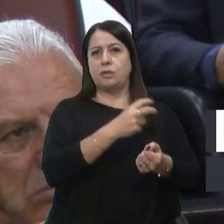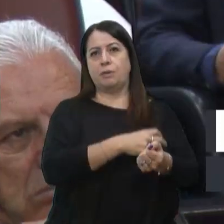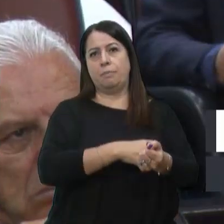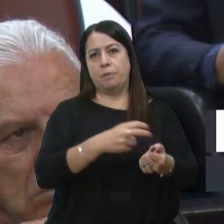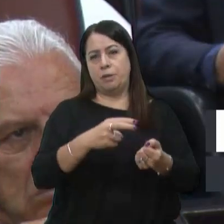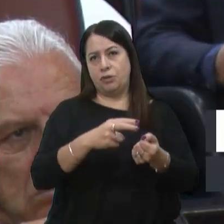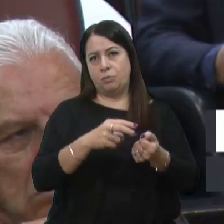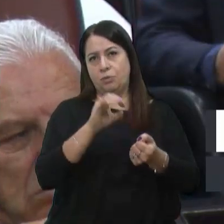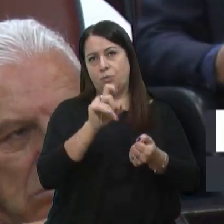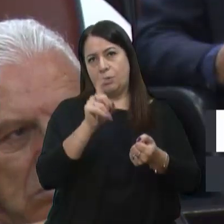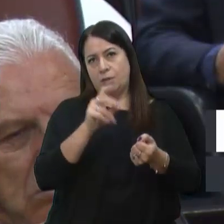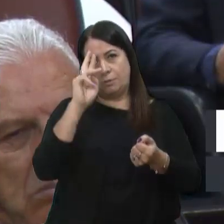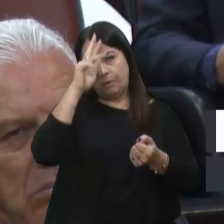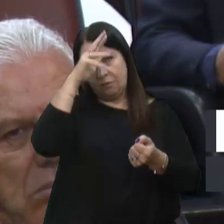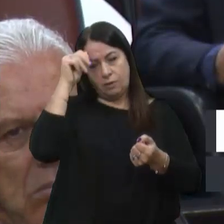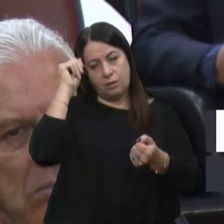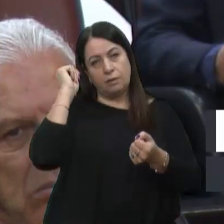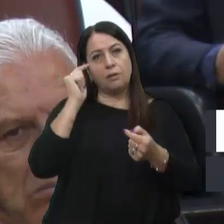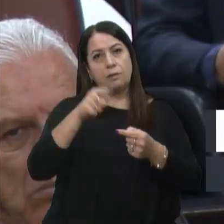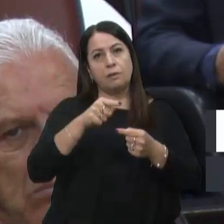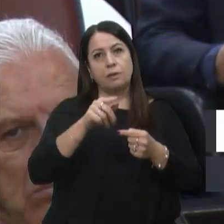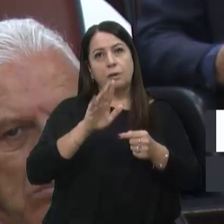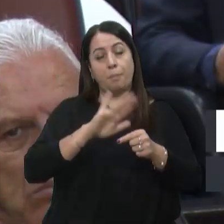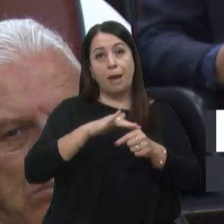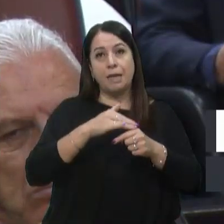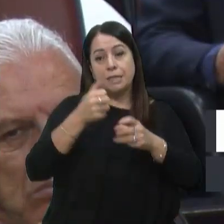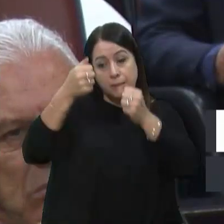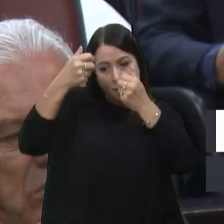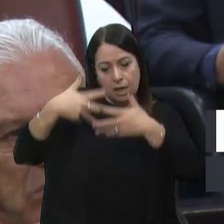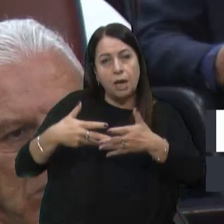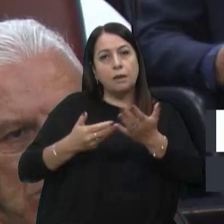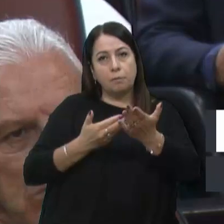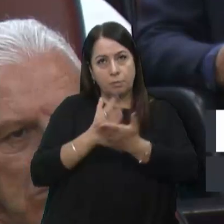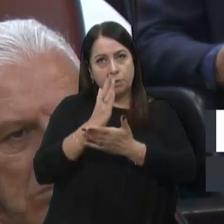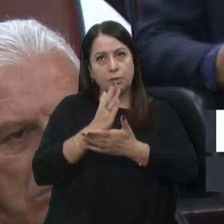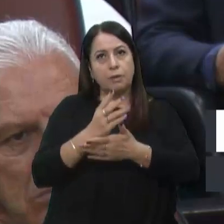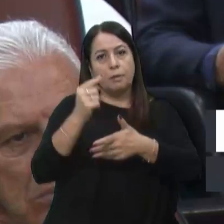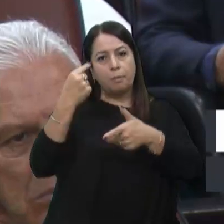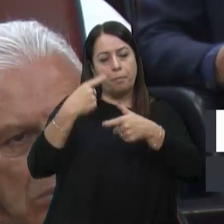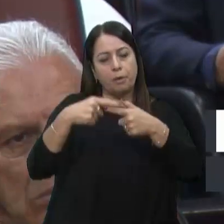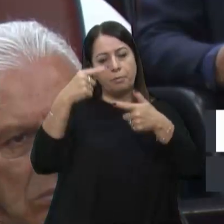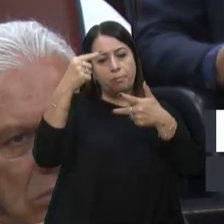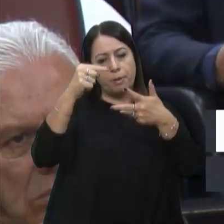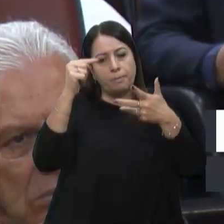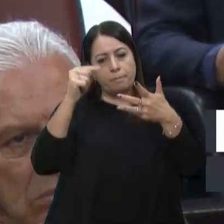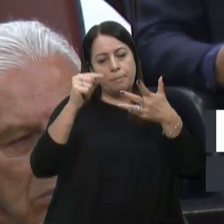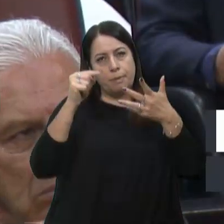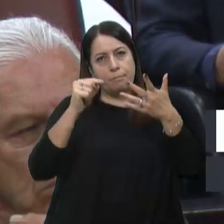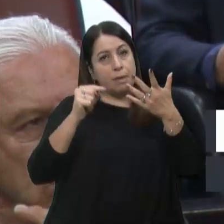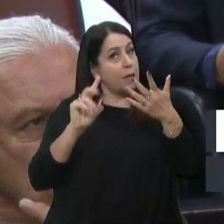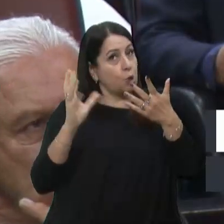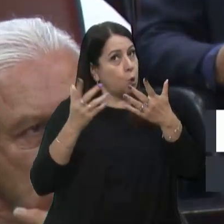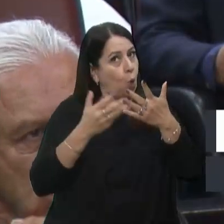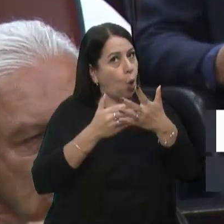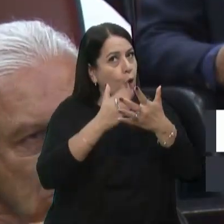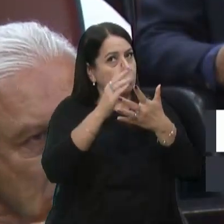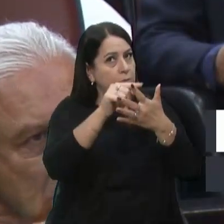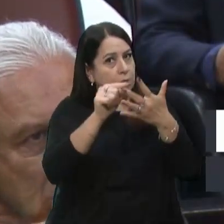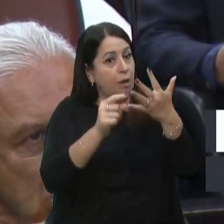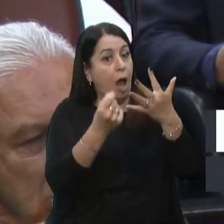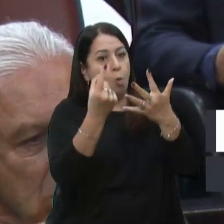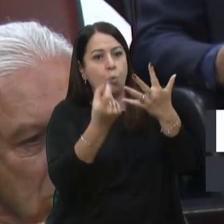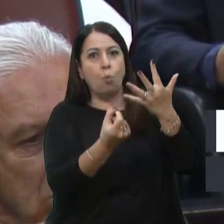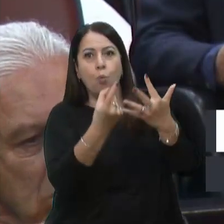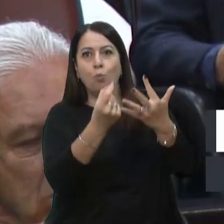ex-prefeito e o mais fundamentado foi aprovado por vários motivos Aliás nem todos os motivos foram aprovados foram